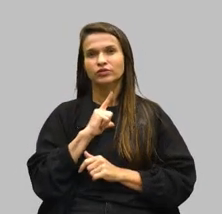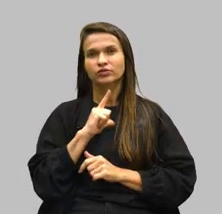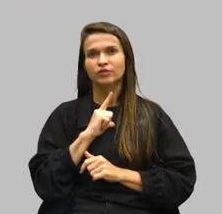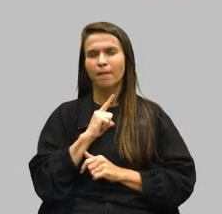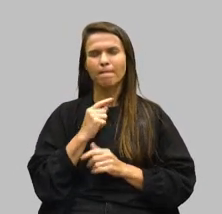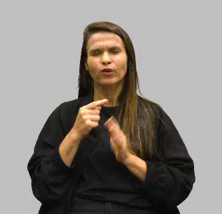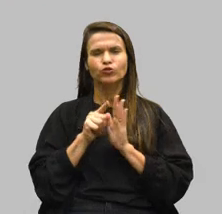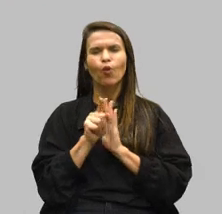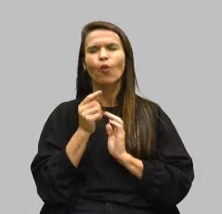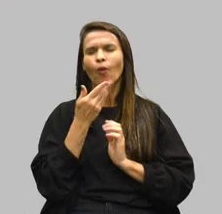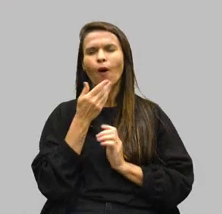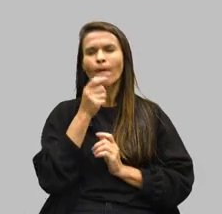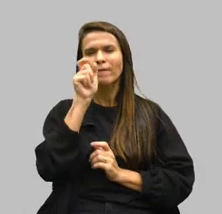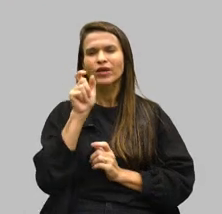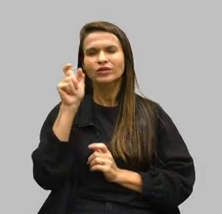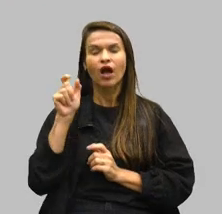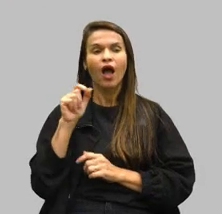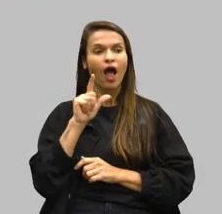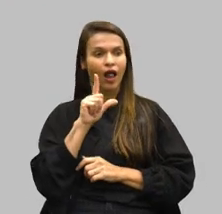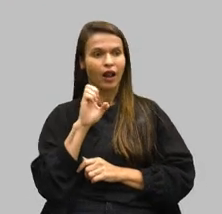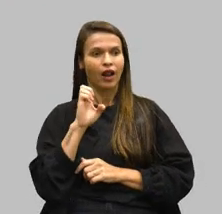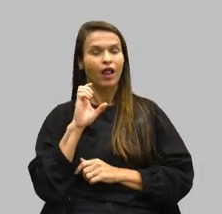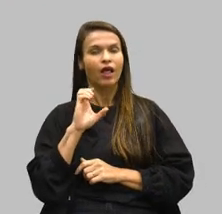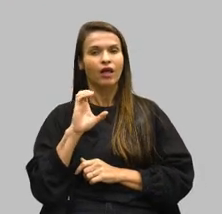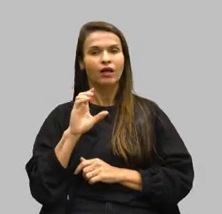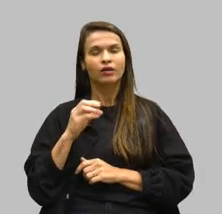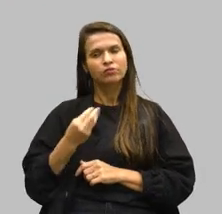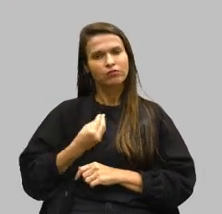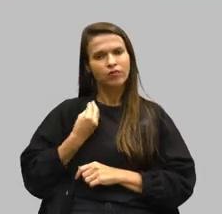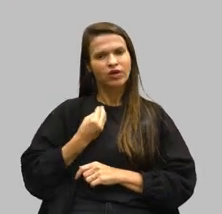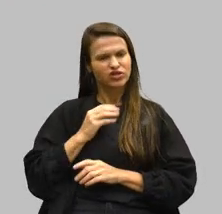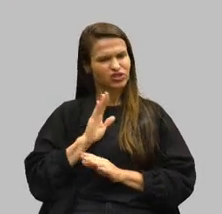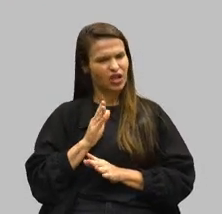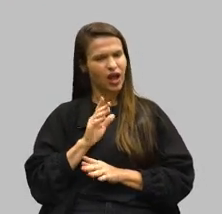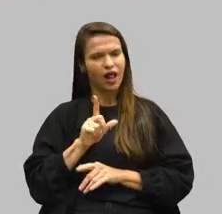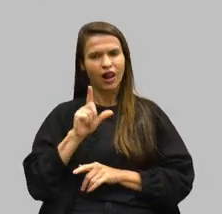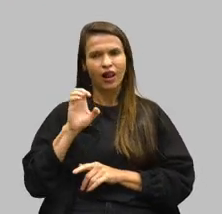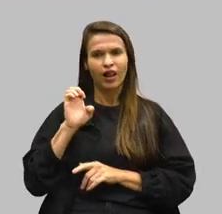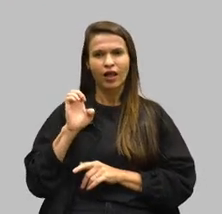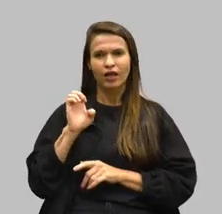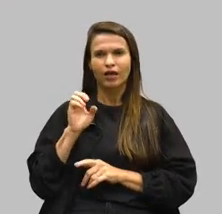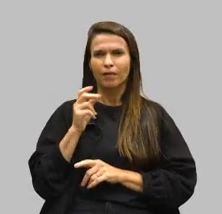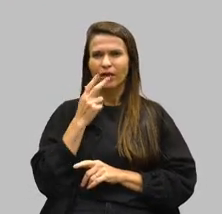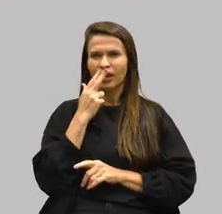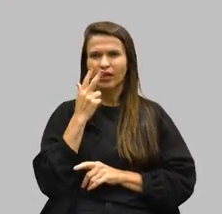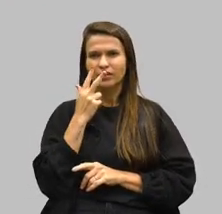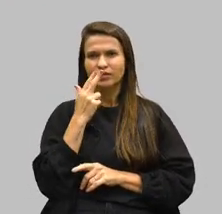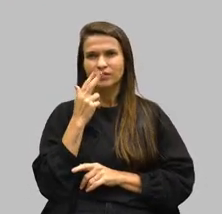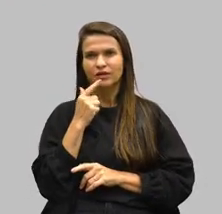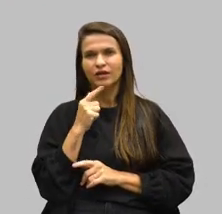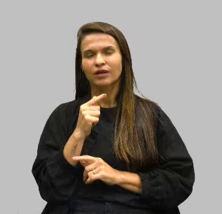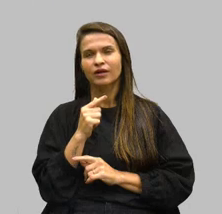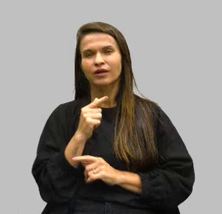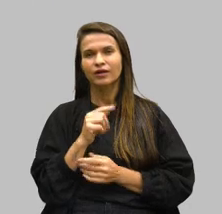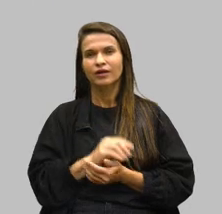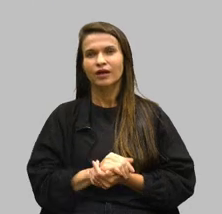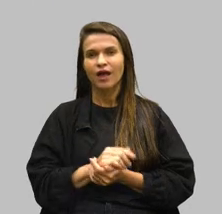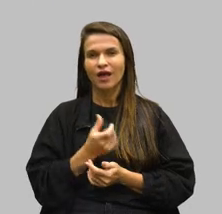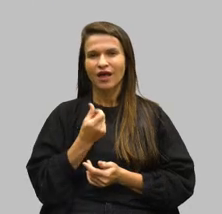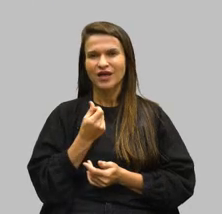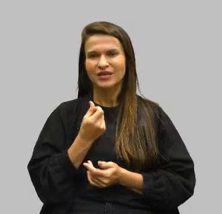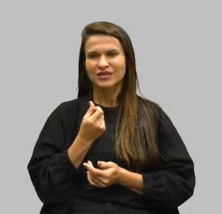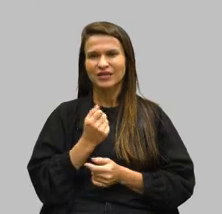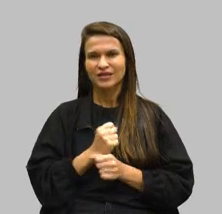tá lá eu falei a a lei tá lá aí fou mas já é a lei foi a Lei tá parecendo que tem 6 meses mas ele acertou é 6